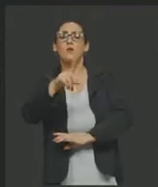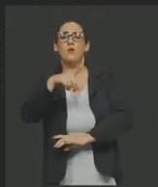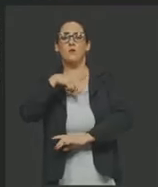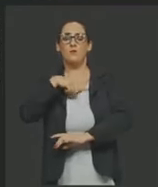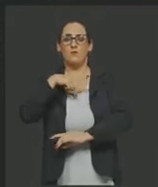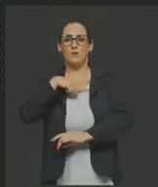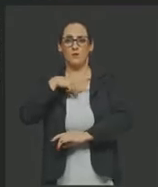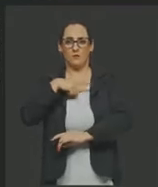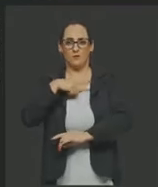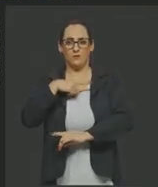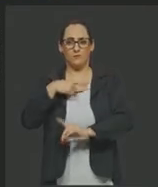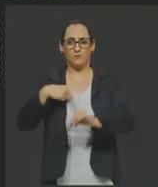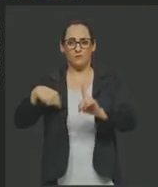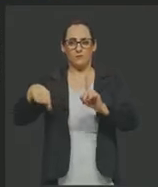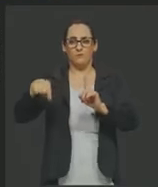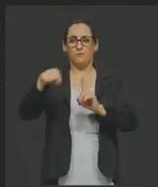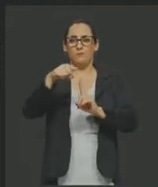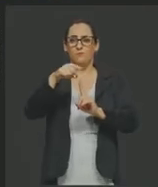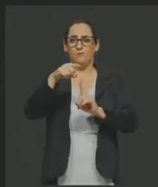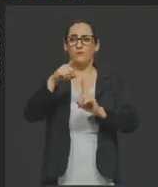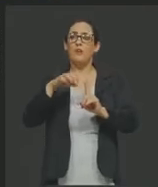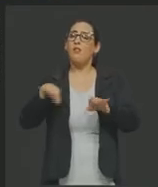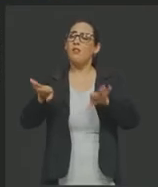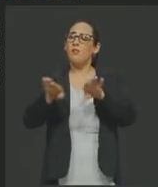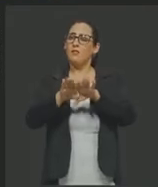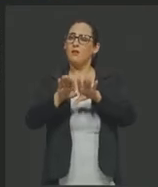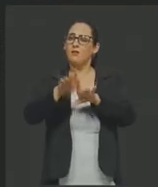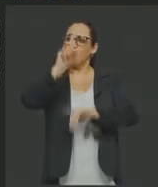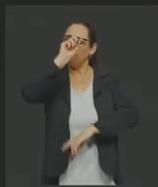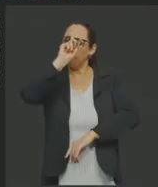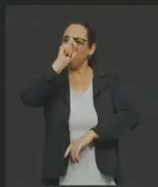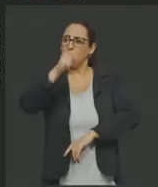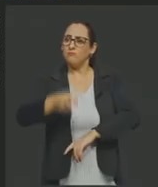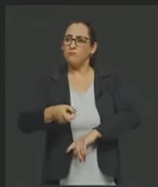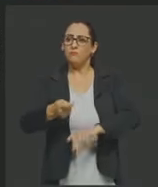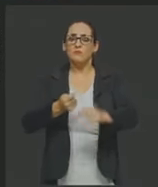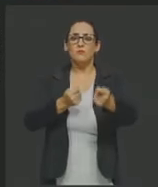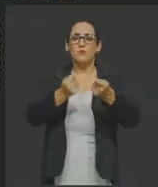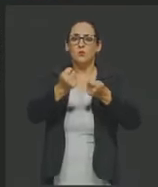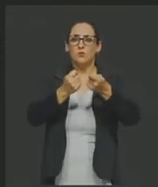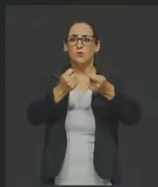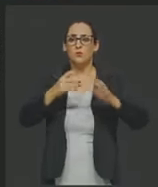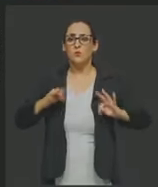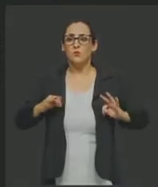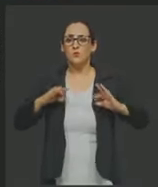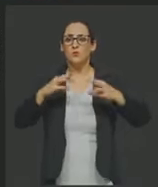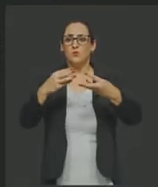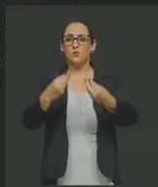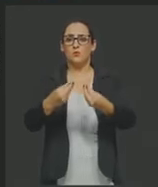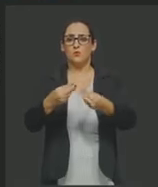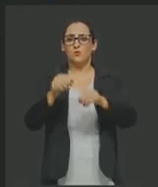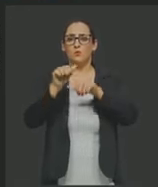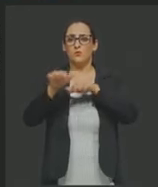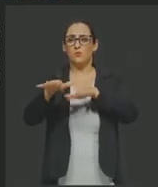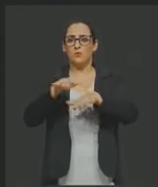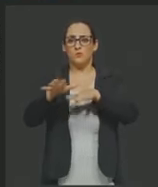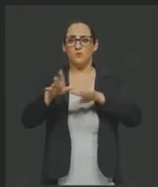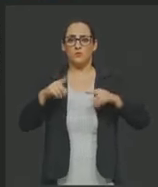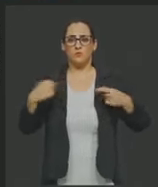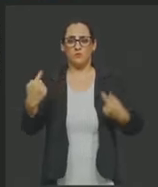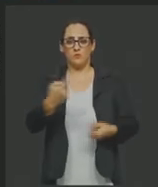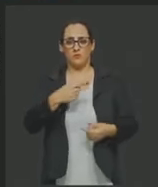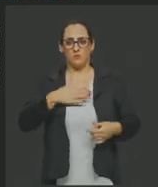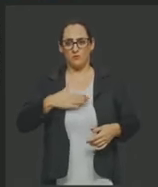rodeiam. E também ele vai comandar e controlar diversas atividades do organismo. Então, essa moça,